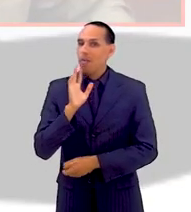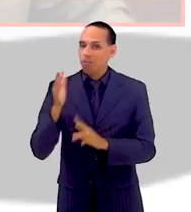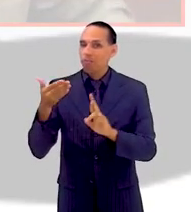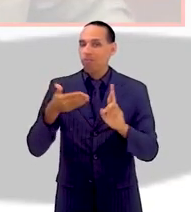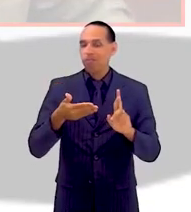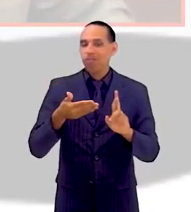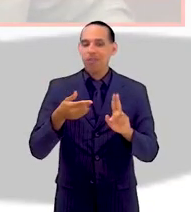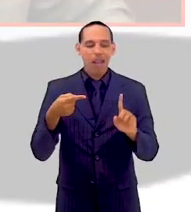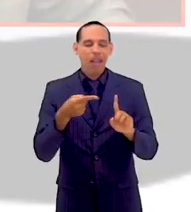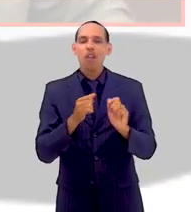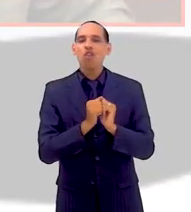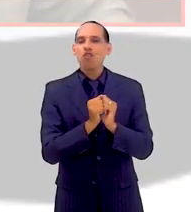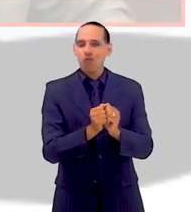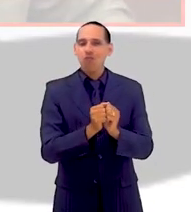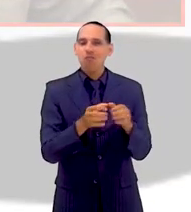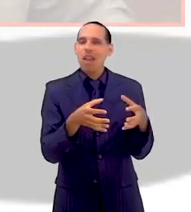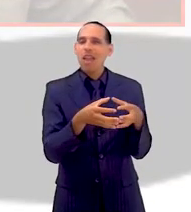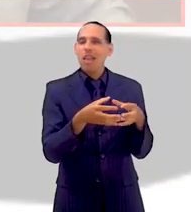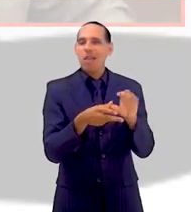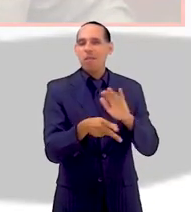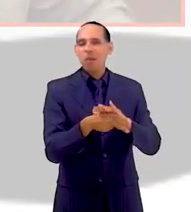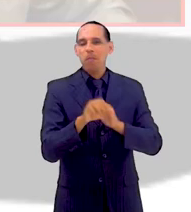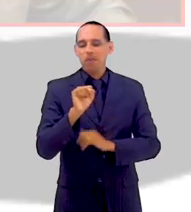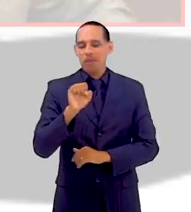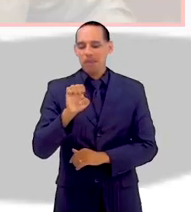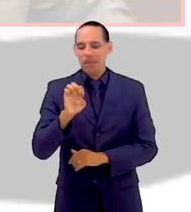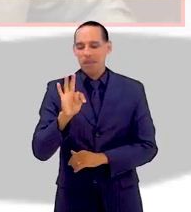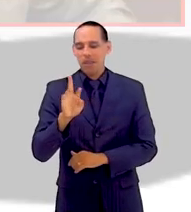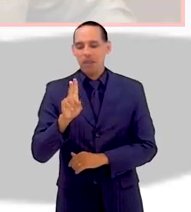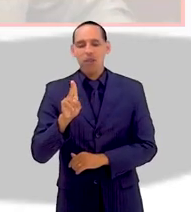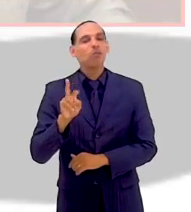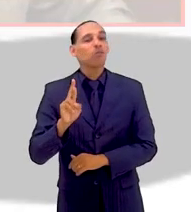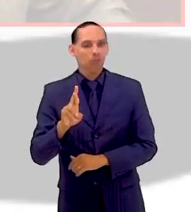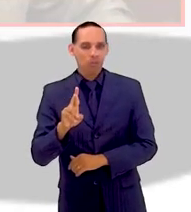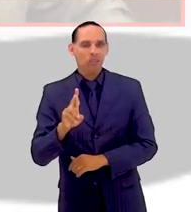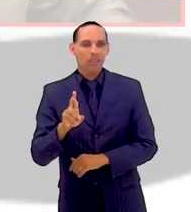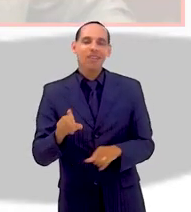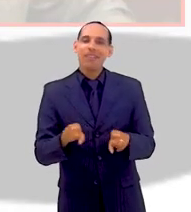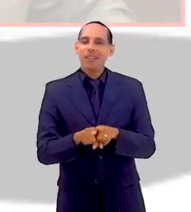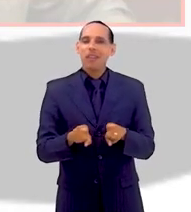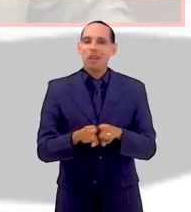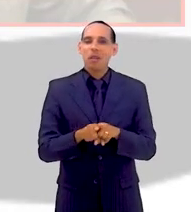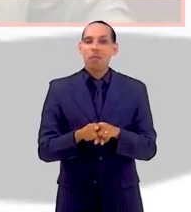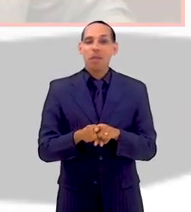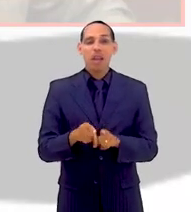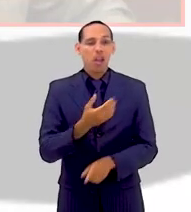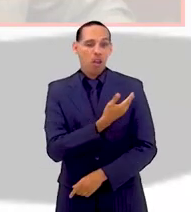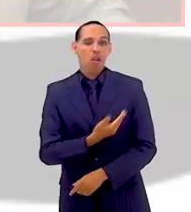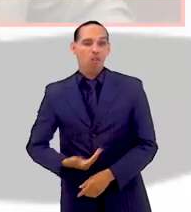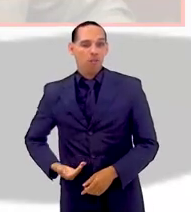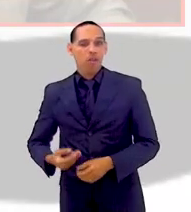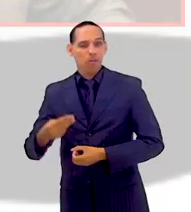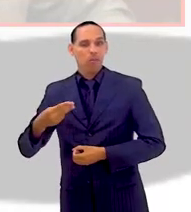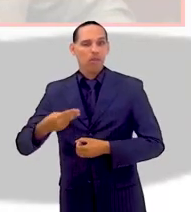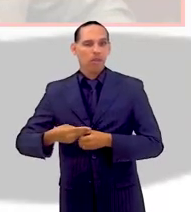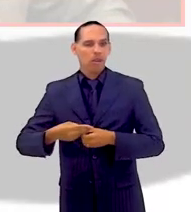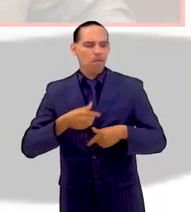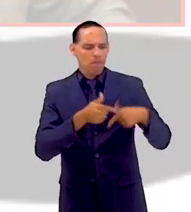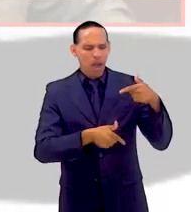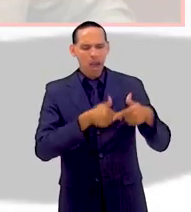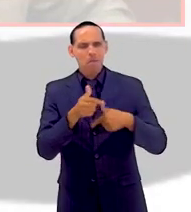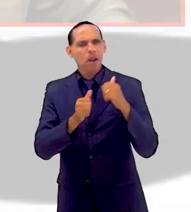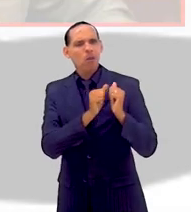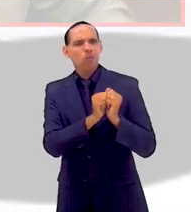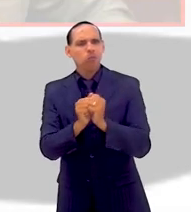coesão com a equipe da Setur, e não também desprezando o trabalho em sintonia com o governo do município, que propiciou